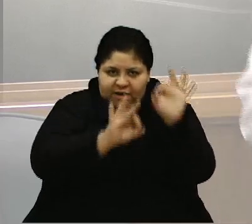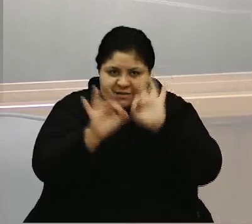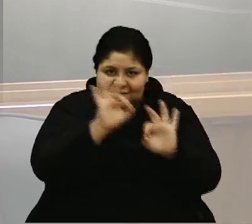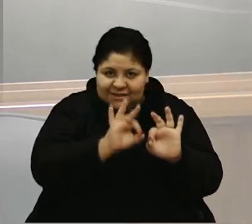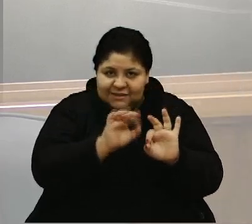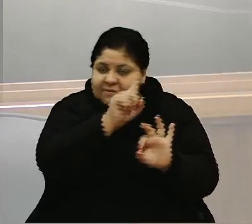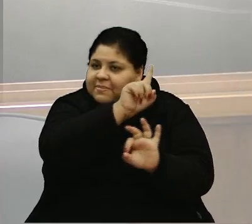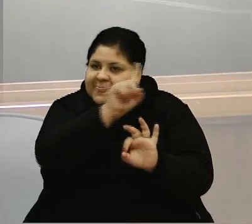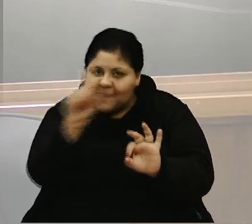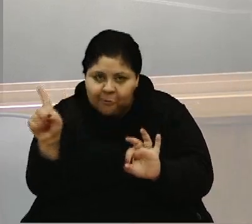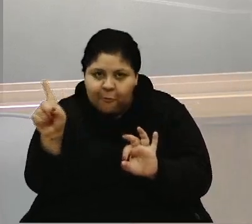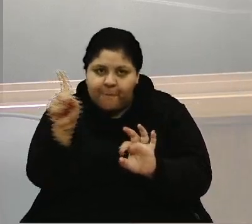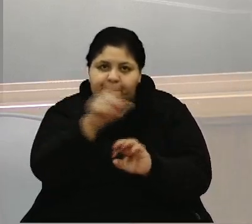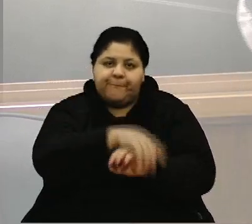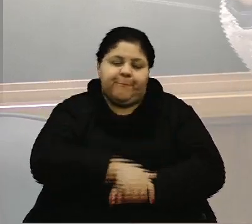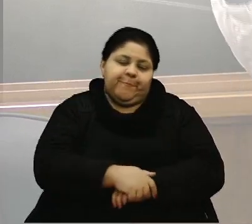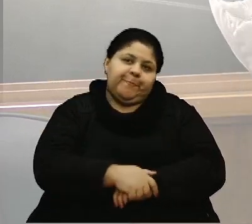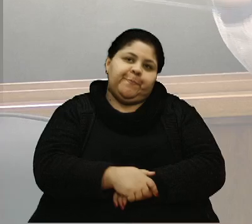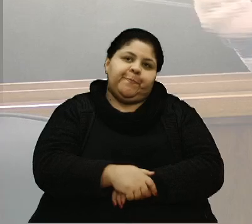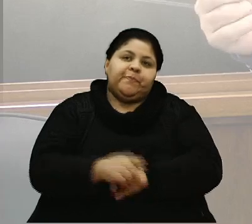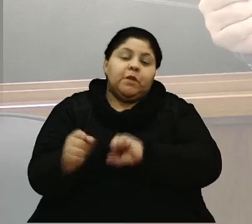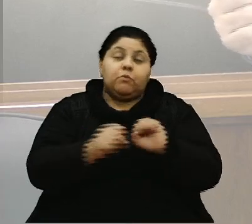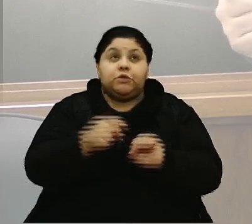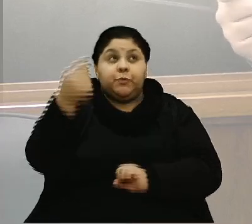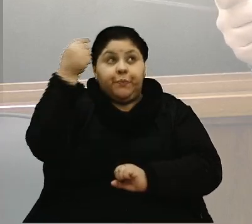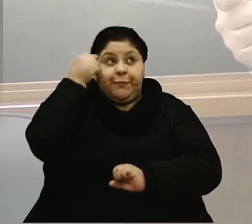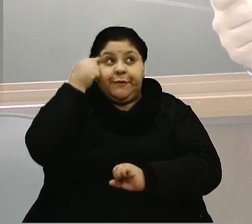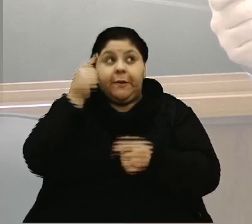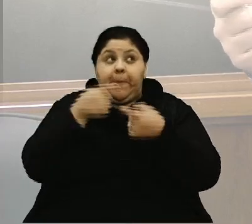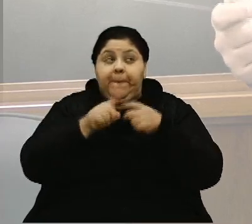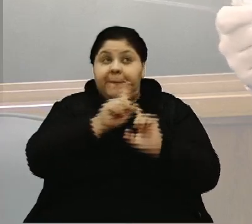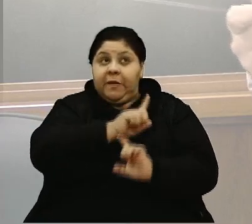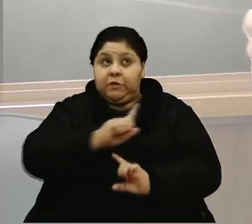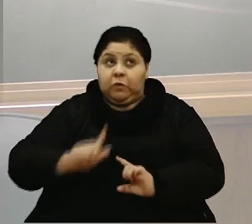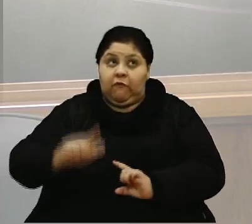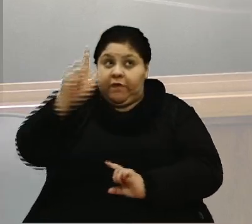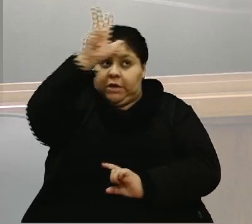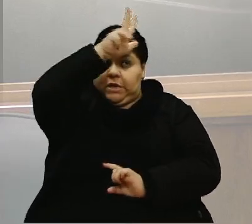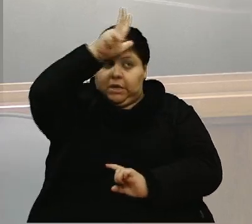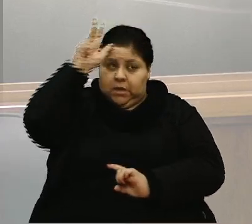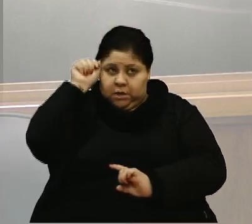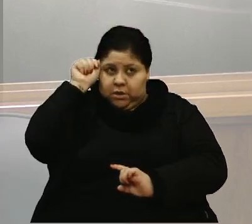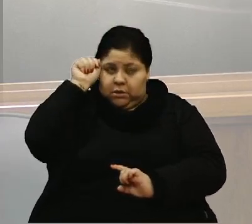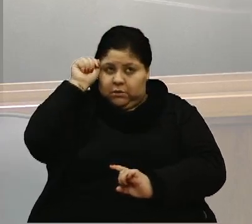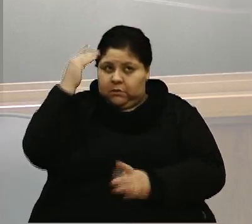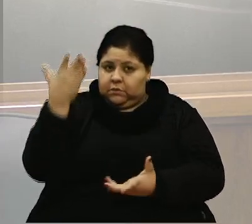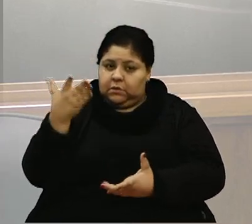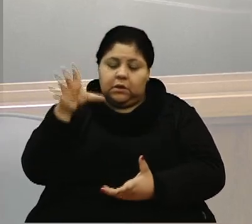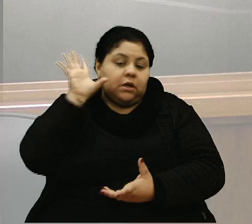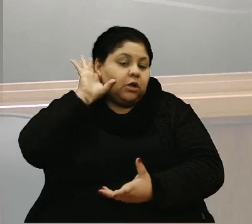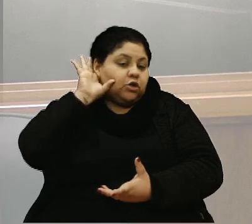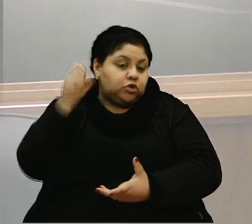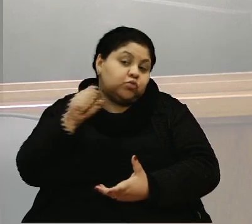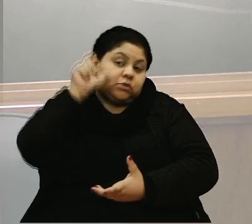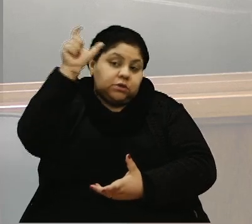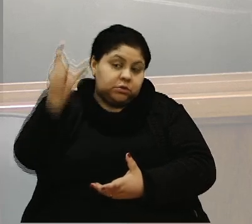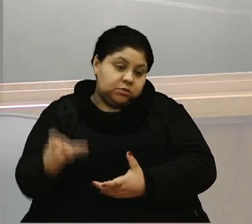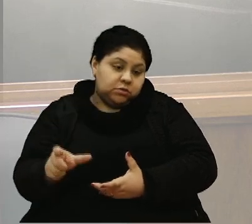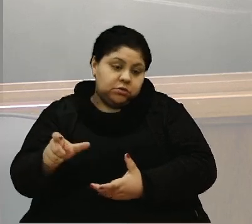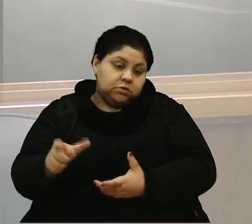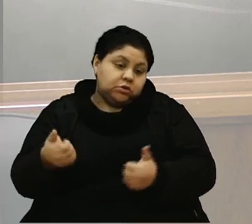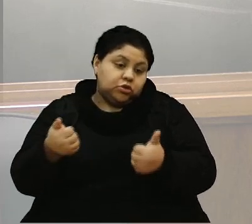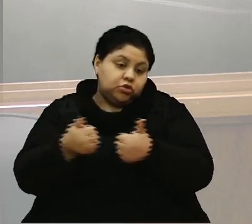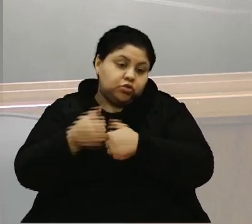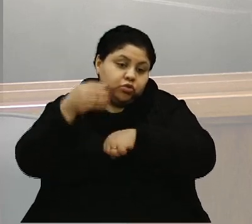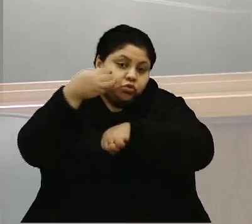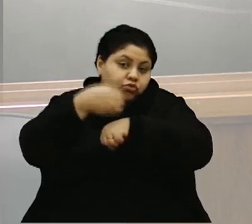Então, tá, a gente podia pensar, não, mas o governo municipal ele escuta as pessoas através das